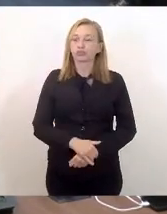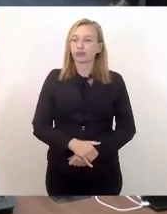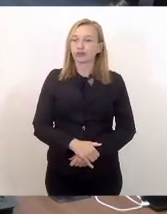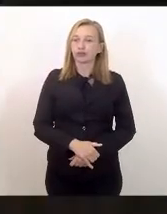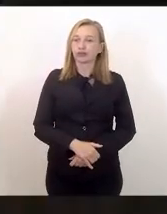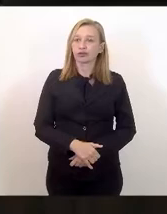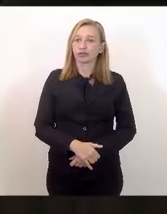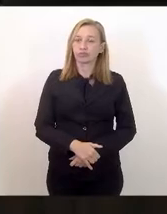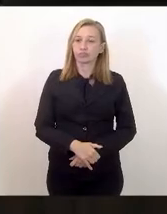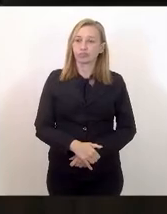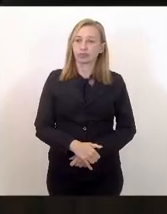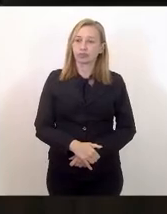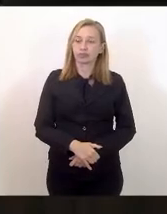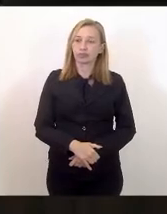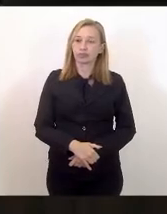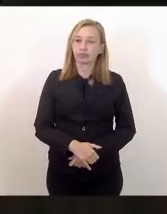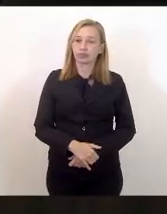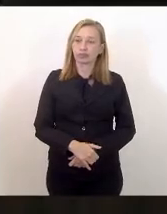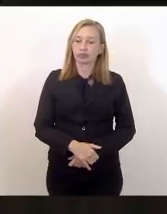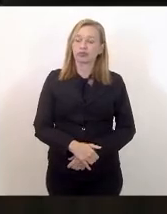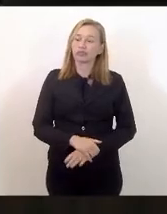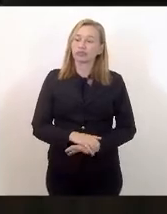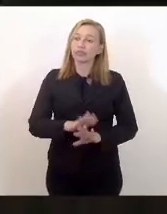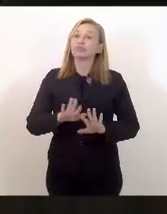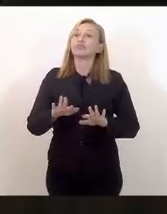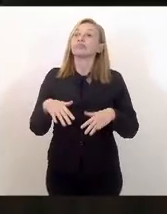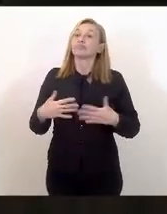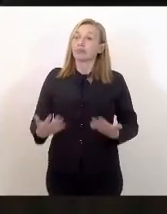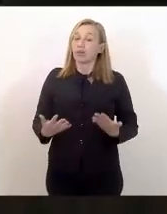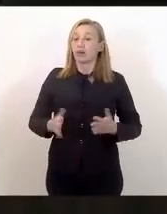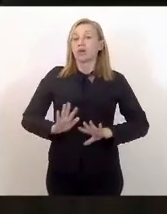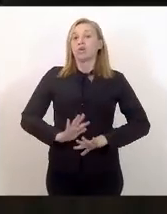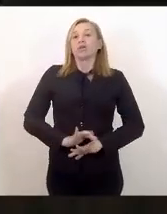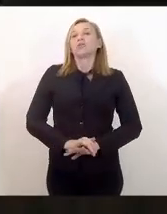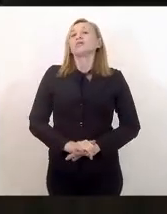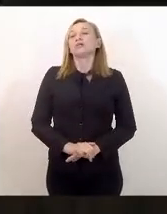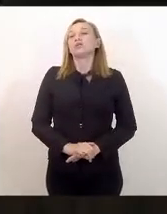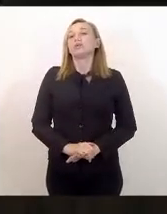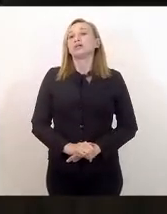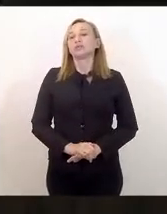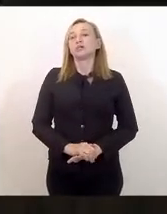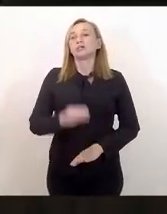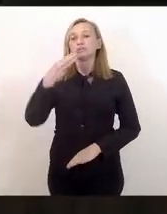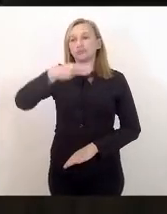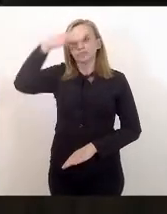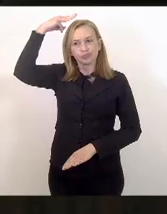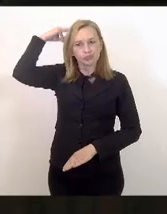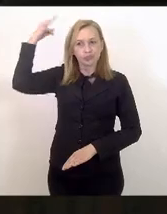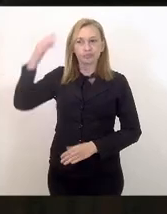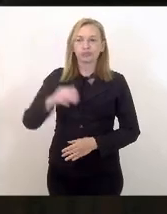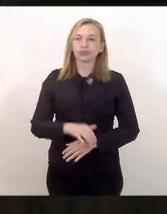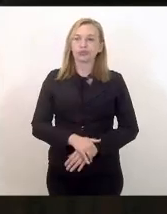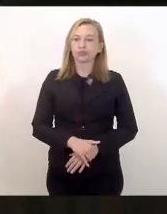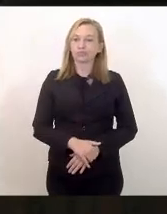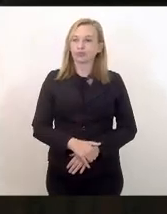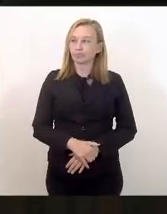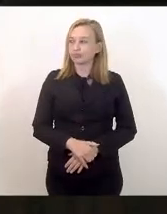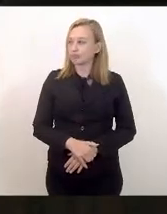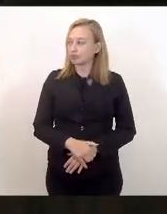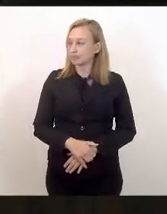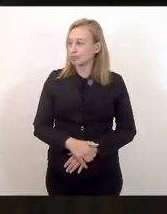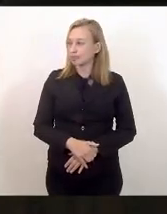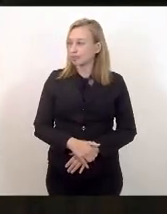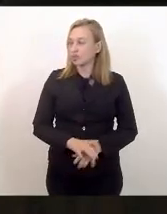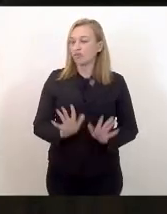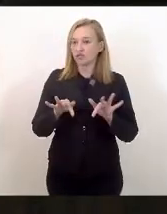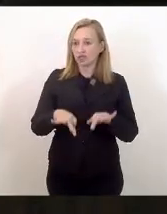A Latimaia. Então vamos. Vamos votar, né? Eu, Márcio, Vossa Excelência deu parecer com forma